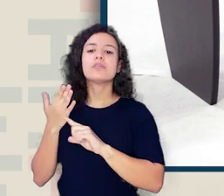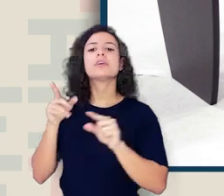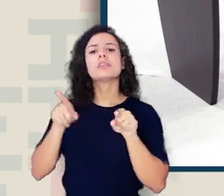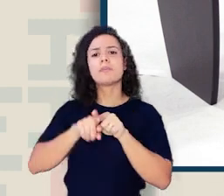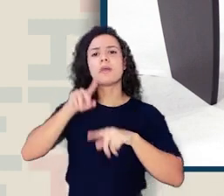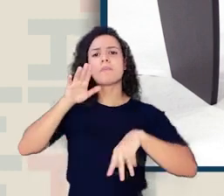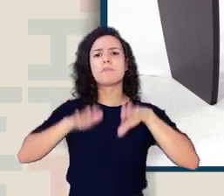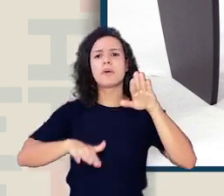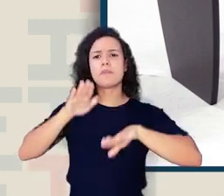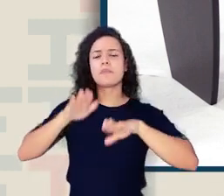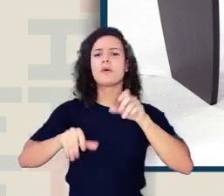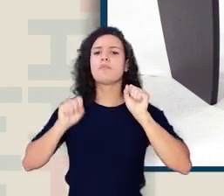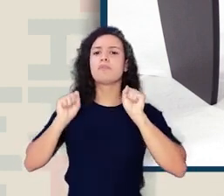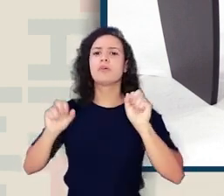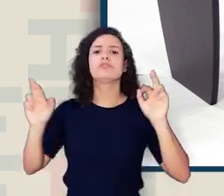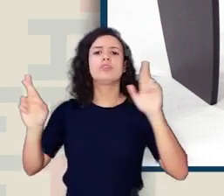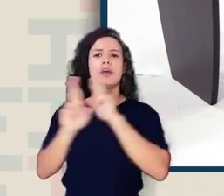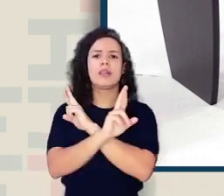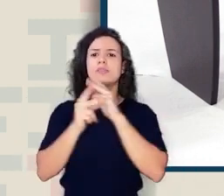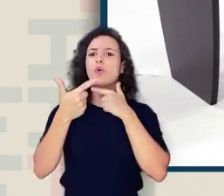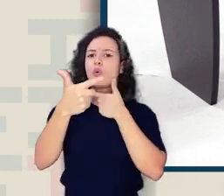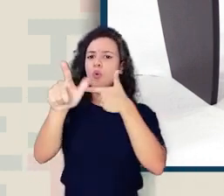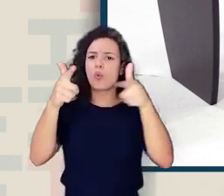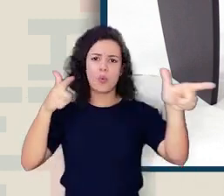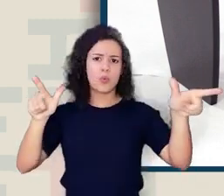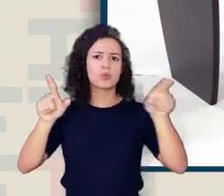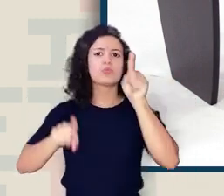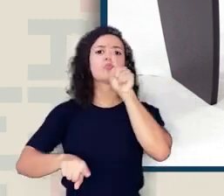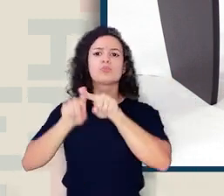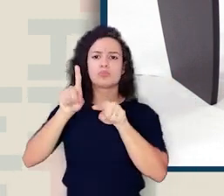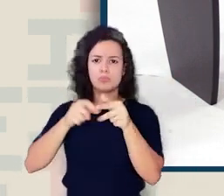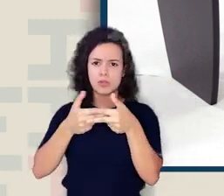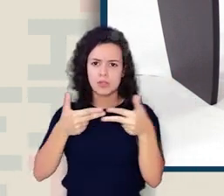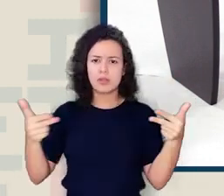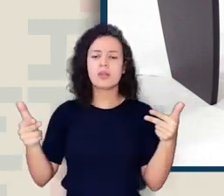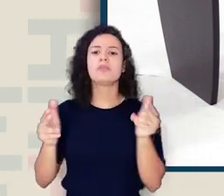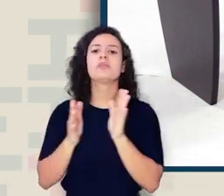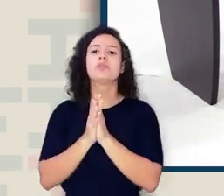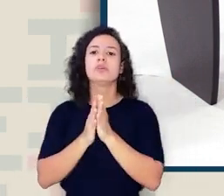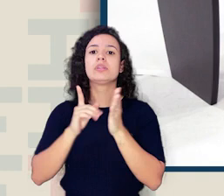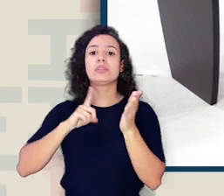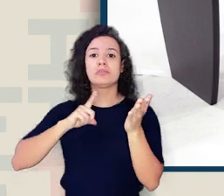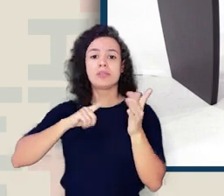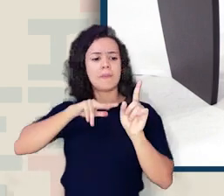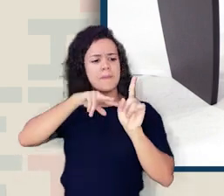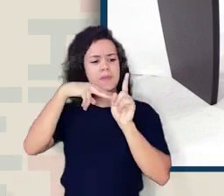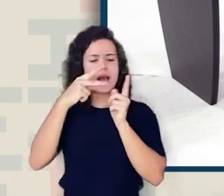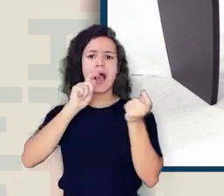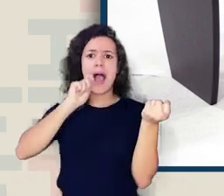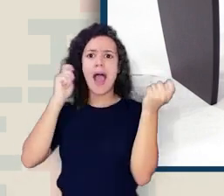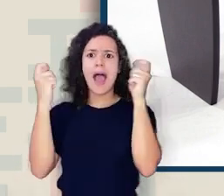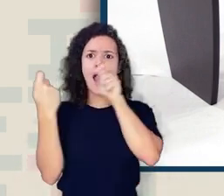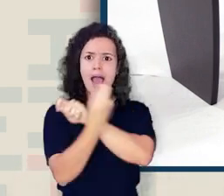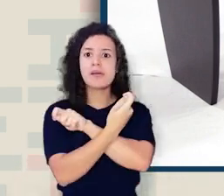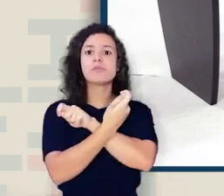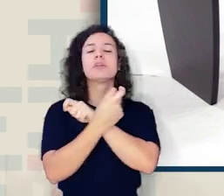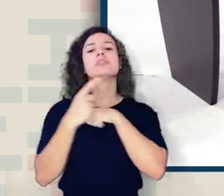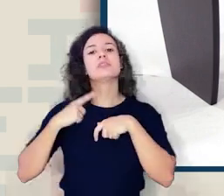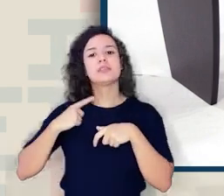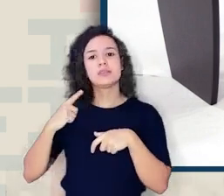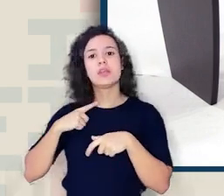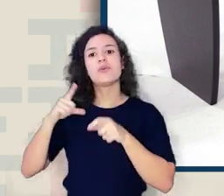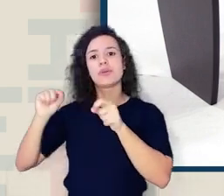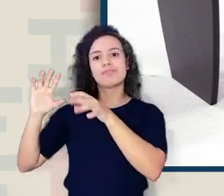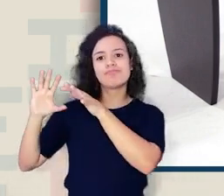nos tambores, você pode estar associando aos outros instrumentos. E é nessa perspectiva da gente poder adaptar que